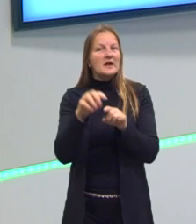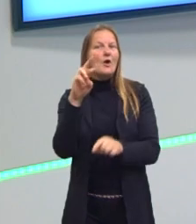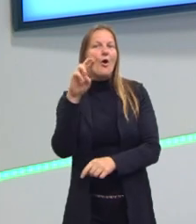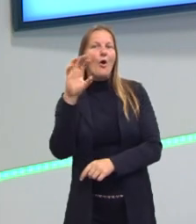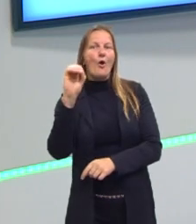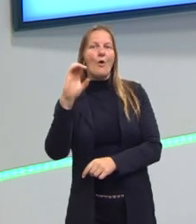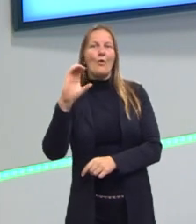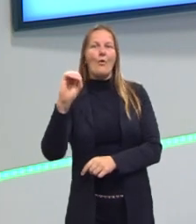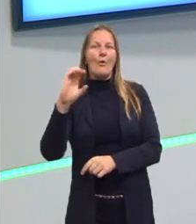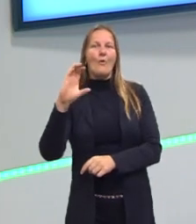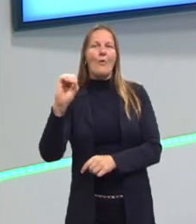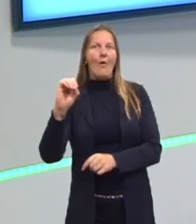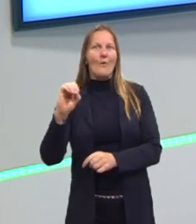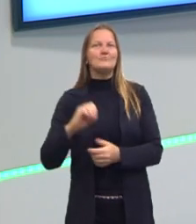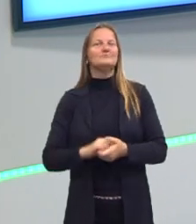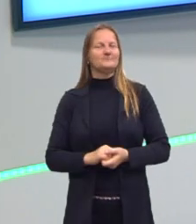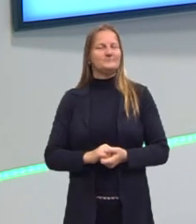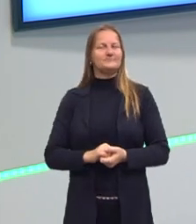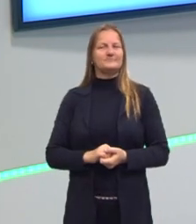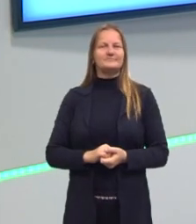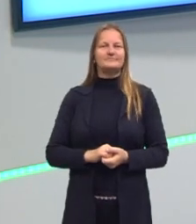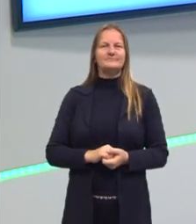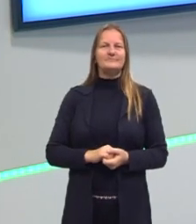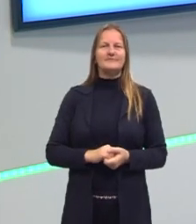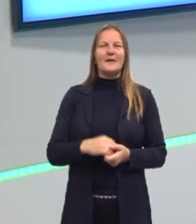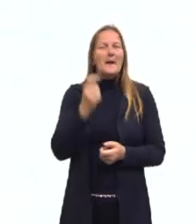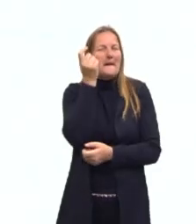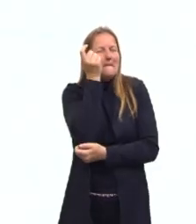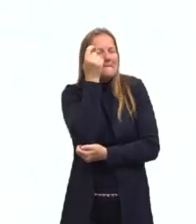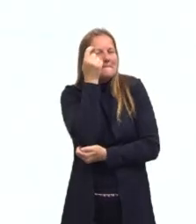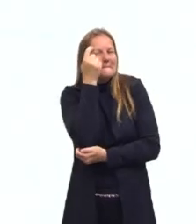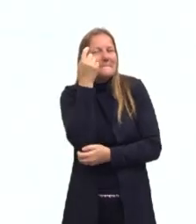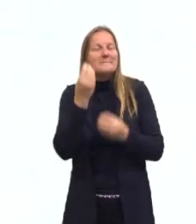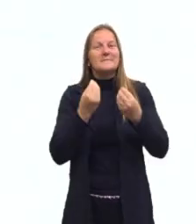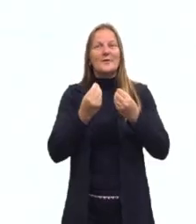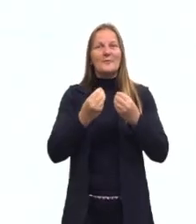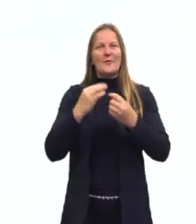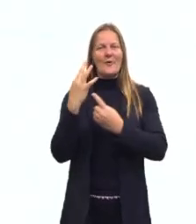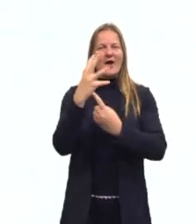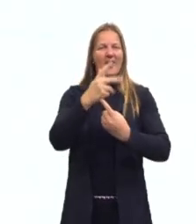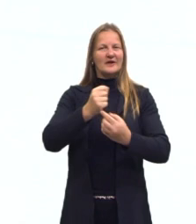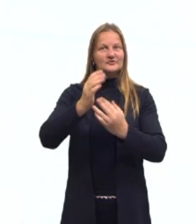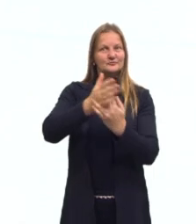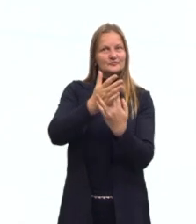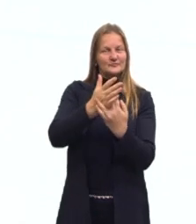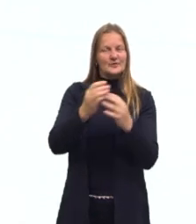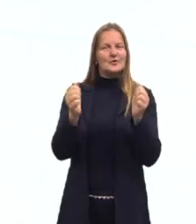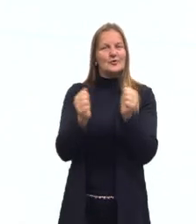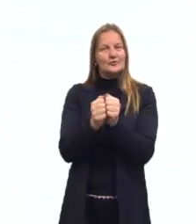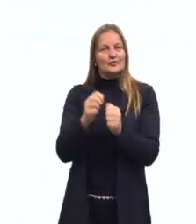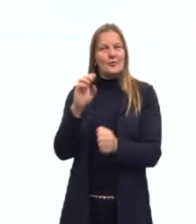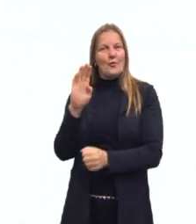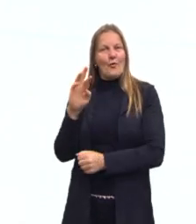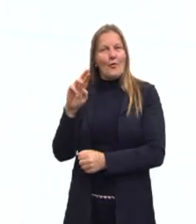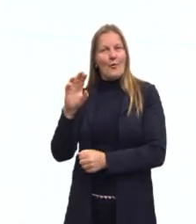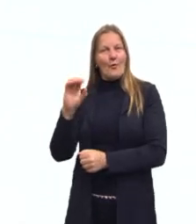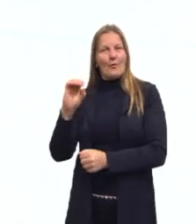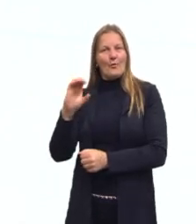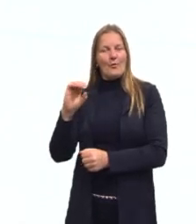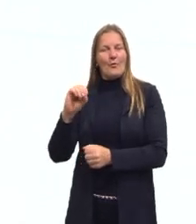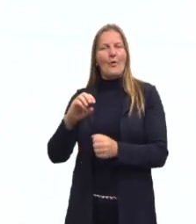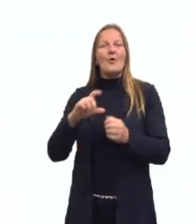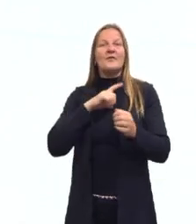então para gente começar pensando aqui sobre a arte barroca e rococó eu trouxe